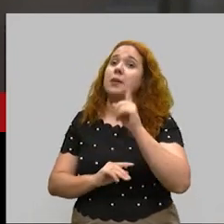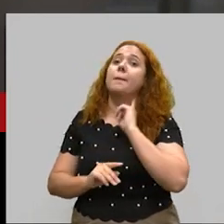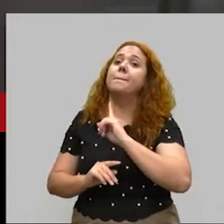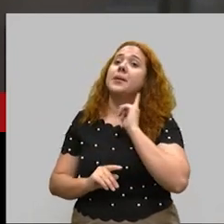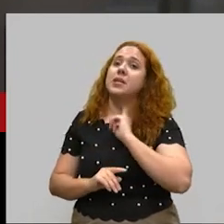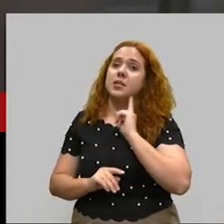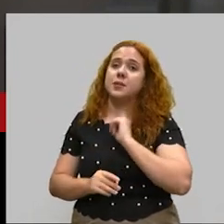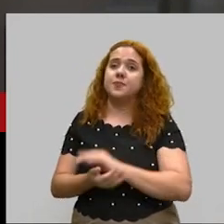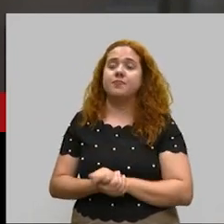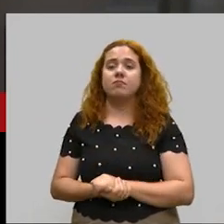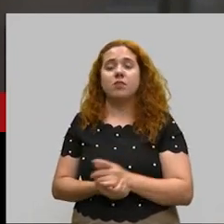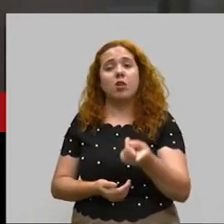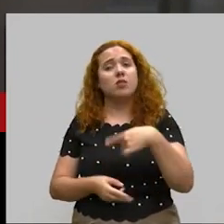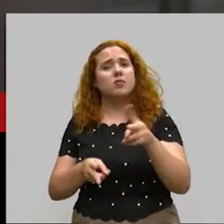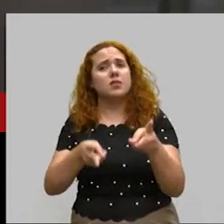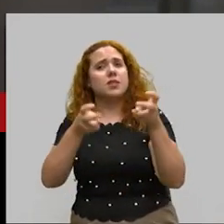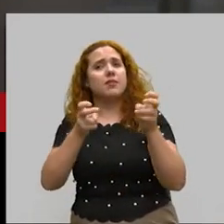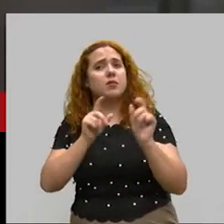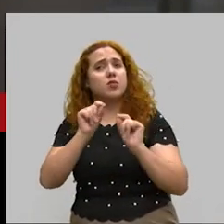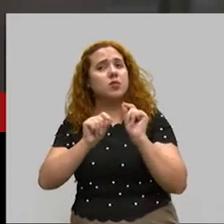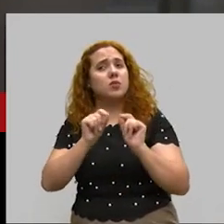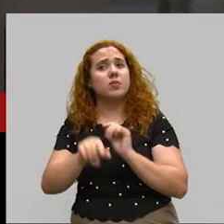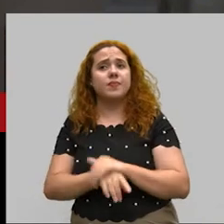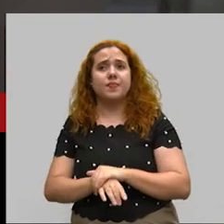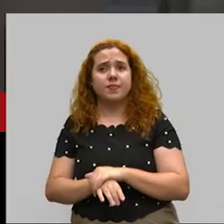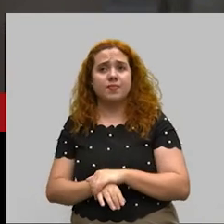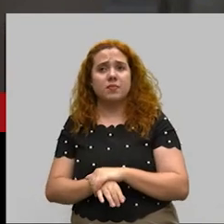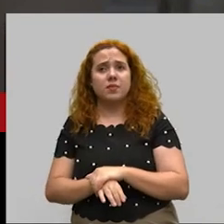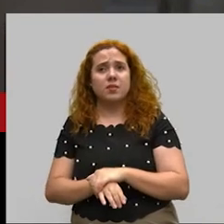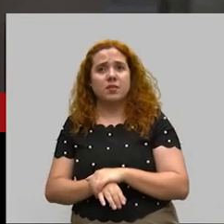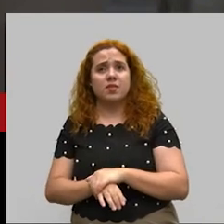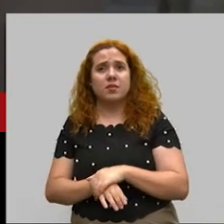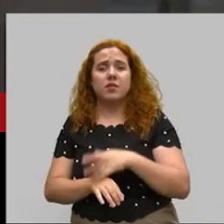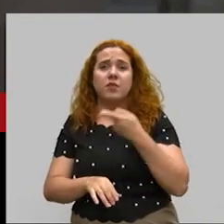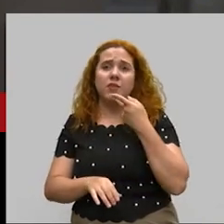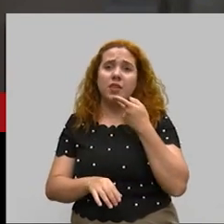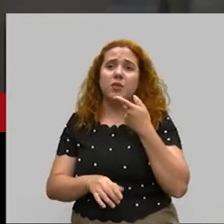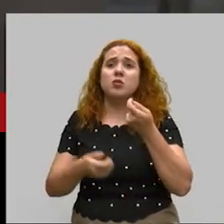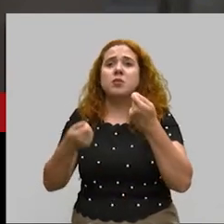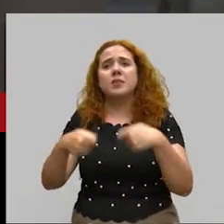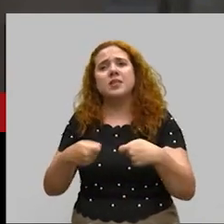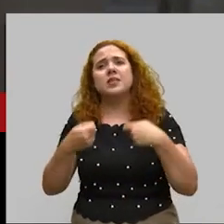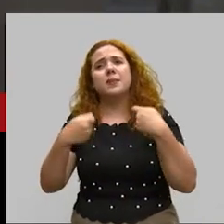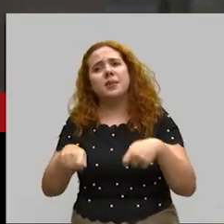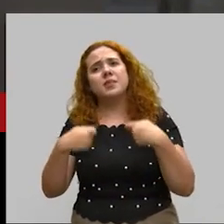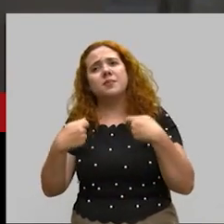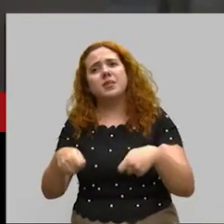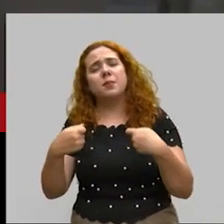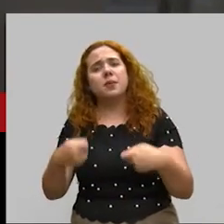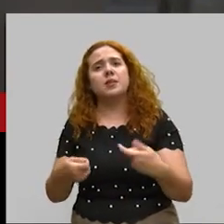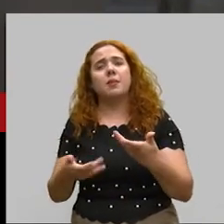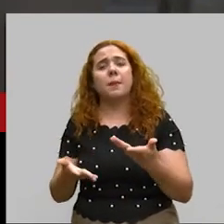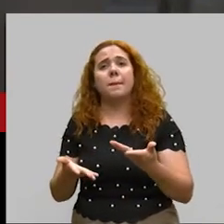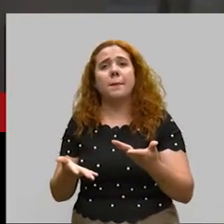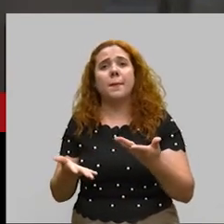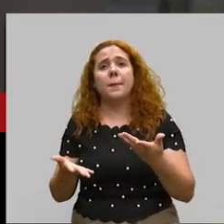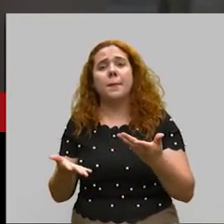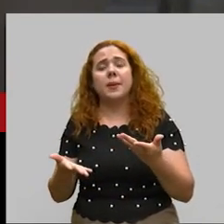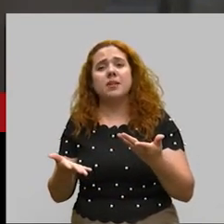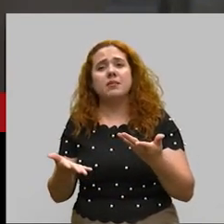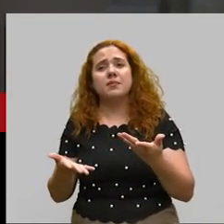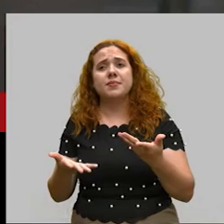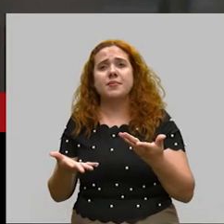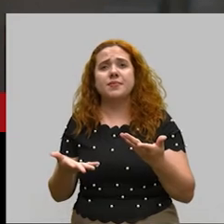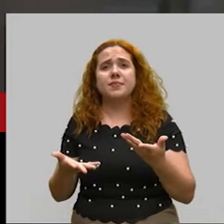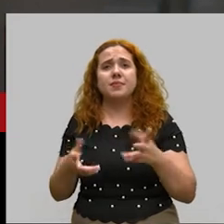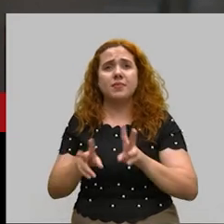observar Nós quase só falamos de demandas né eh e isso e